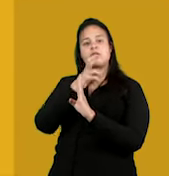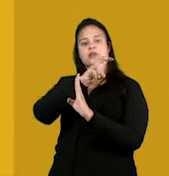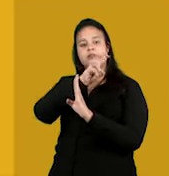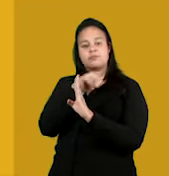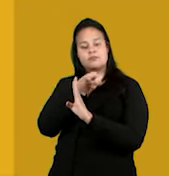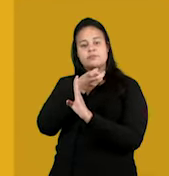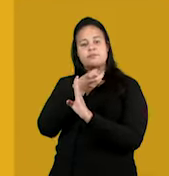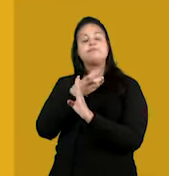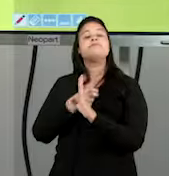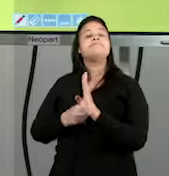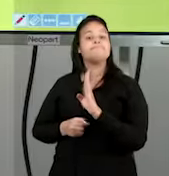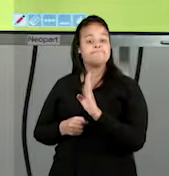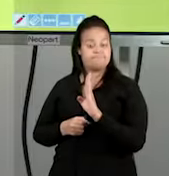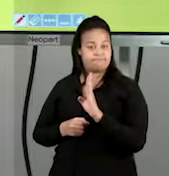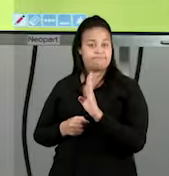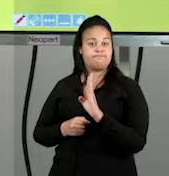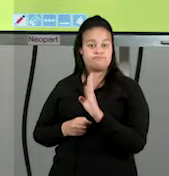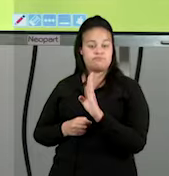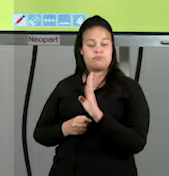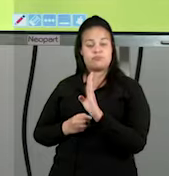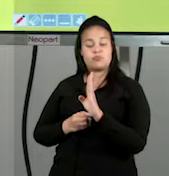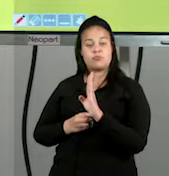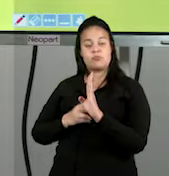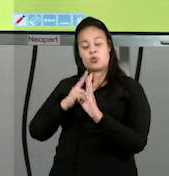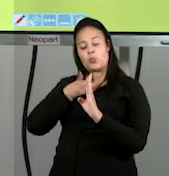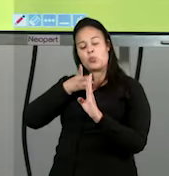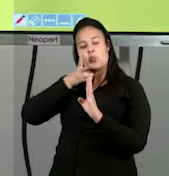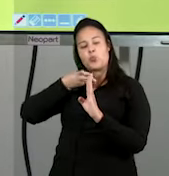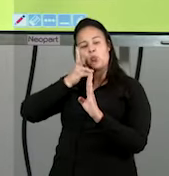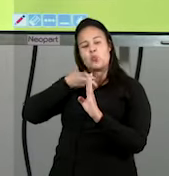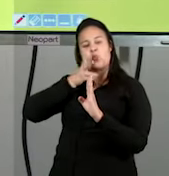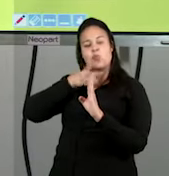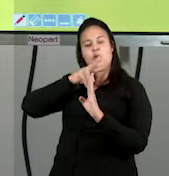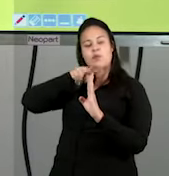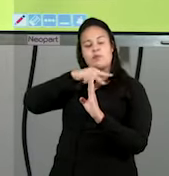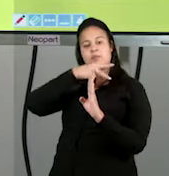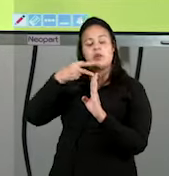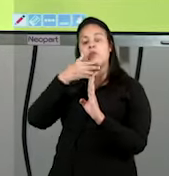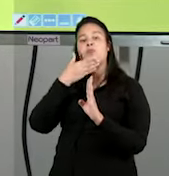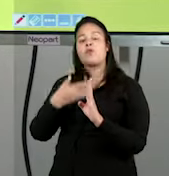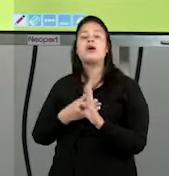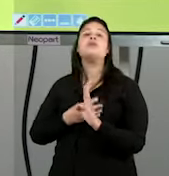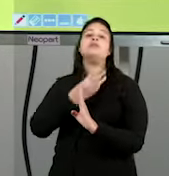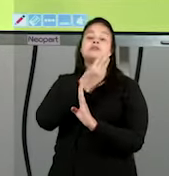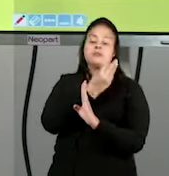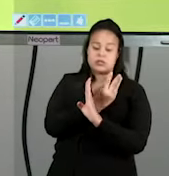4, 5 casas decimais, continue o valor do π sendo